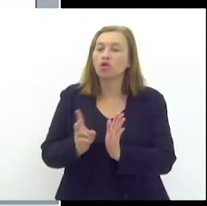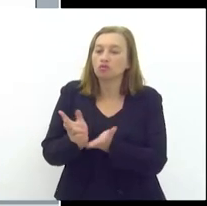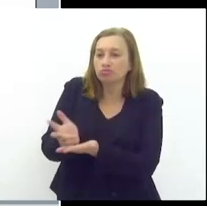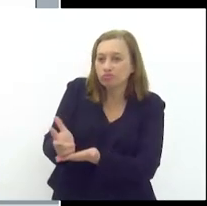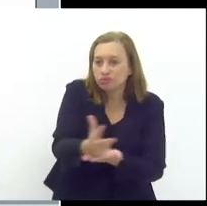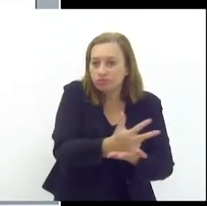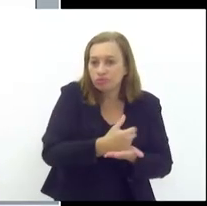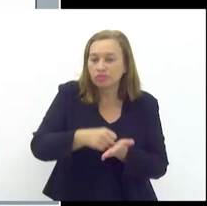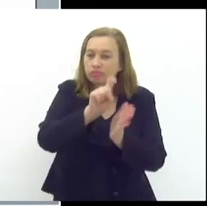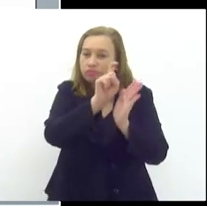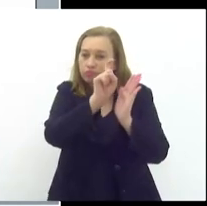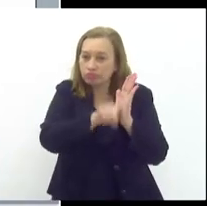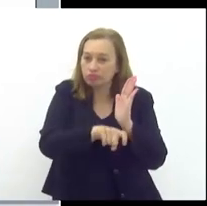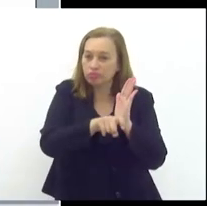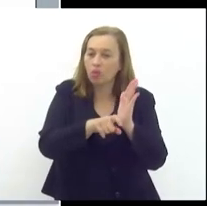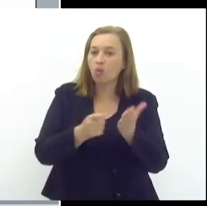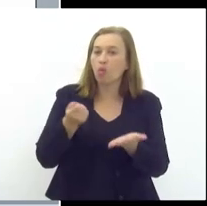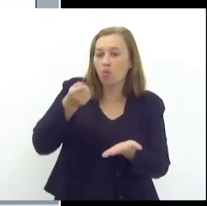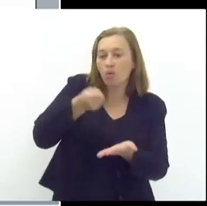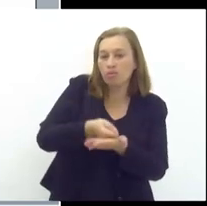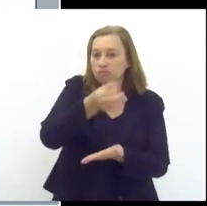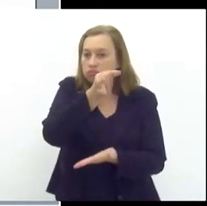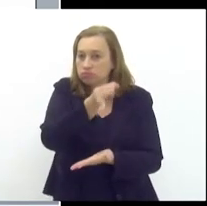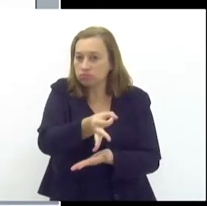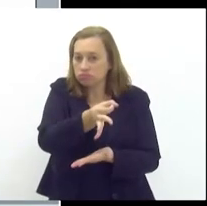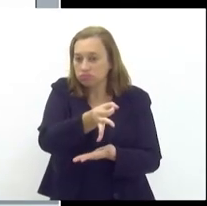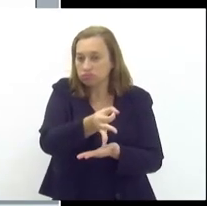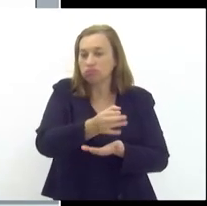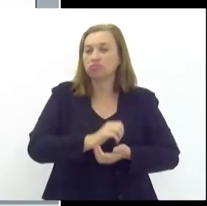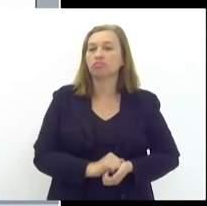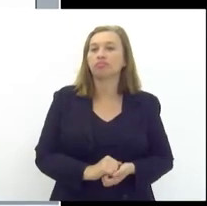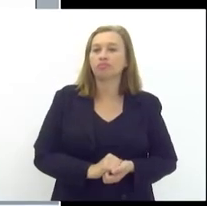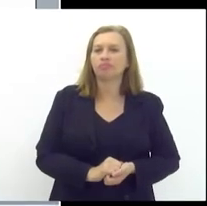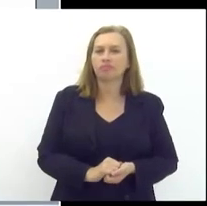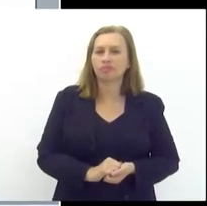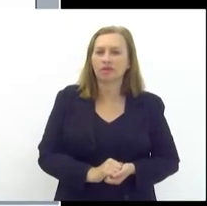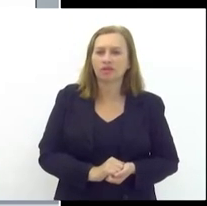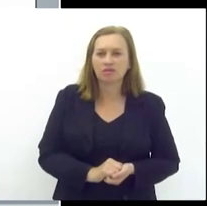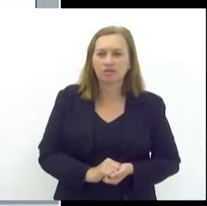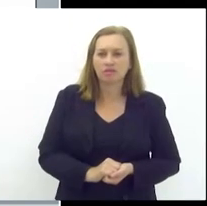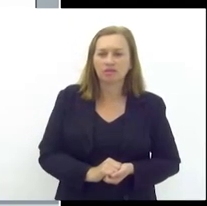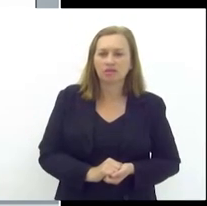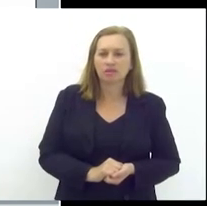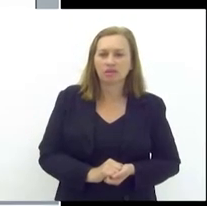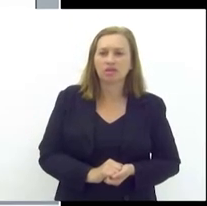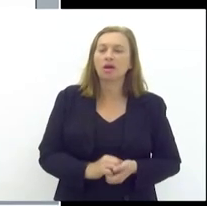cobrados no destino ao vísceras bom caminho